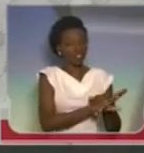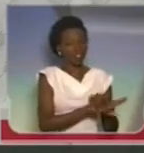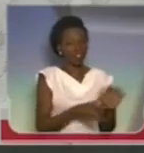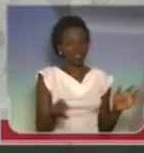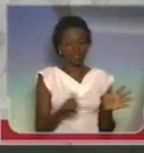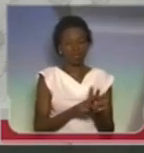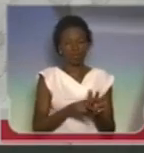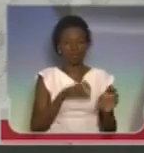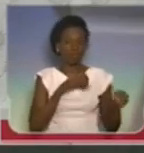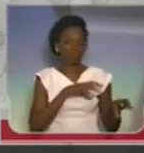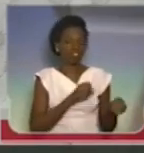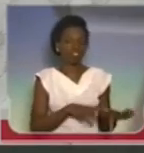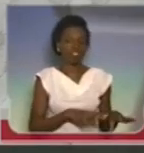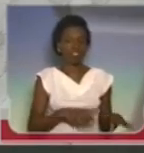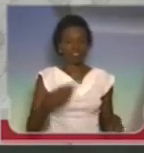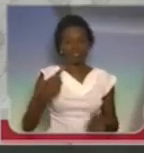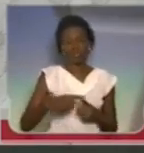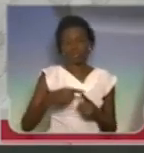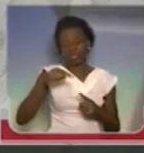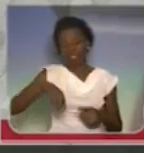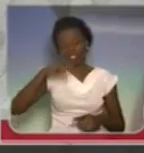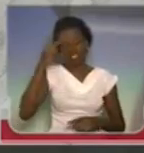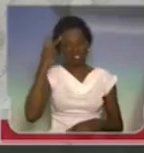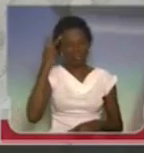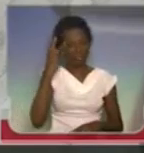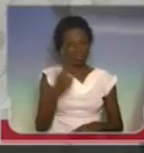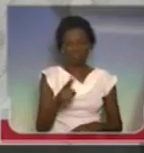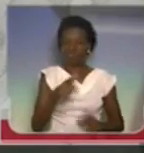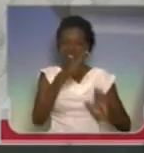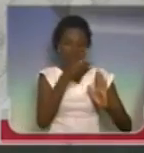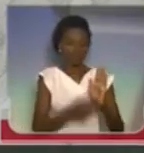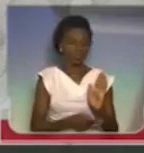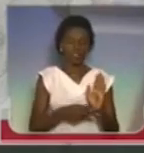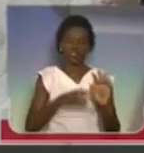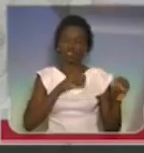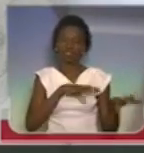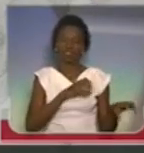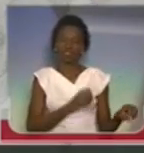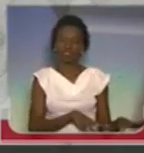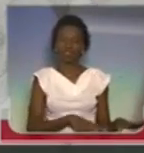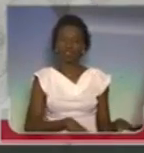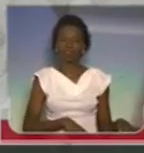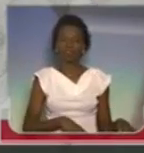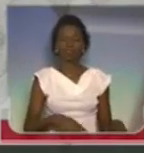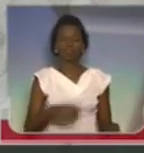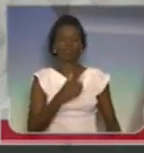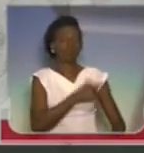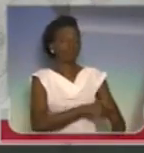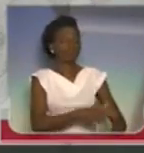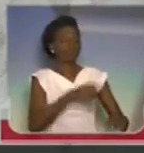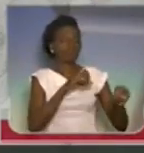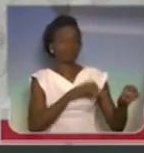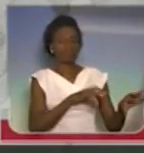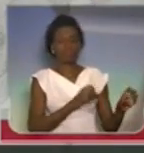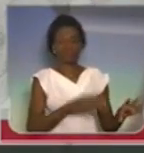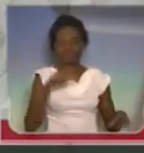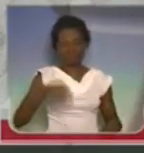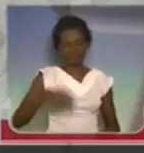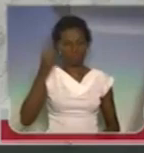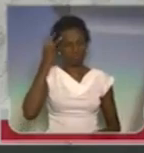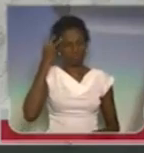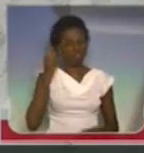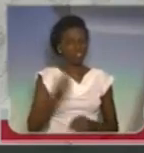não temos plano de educação não temos projeto de educação a educação no Estado de São Paulo há muitos anos está a